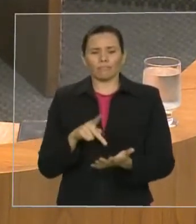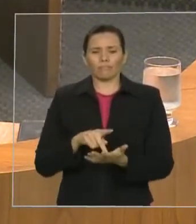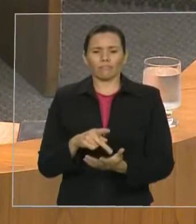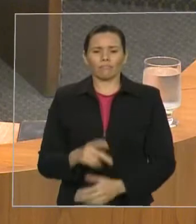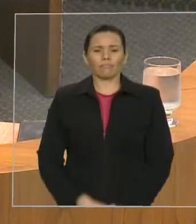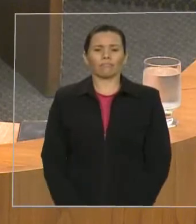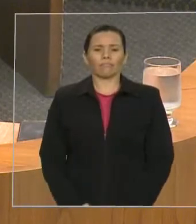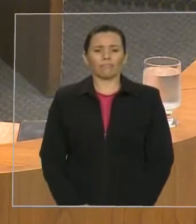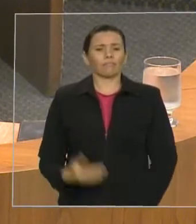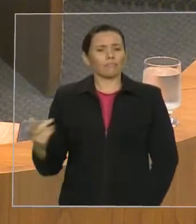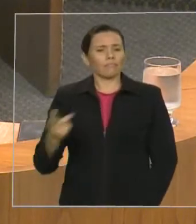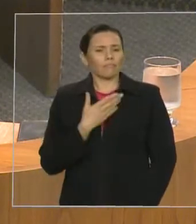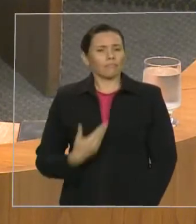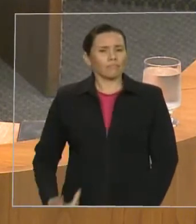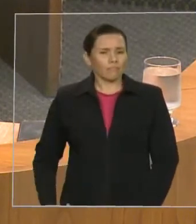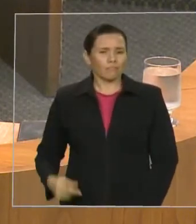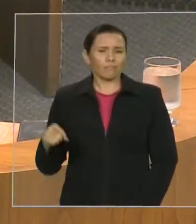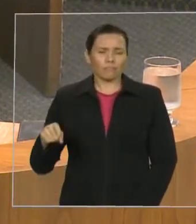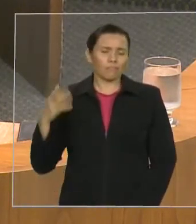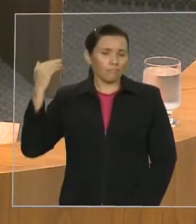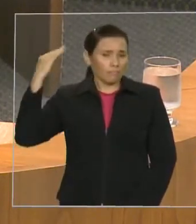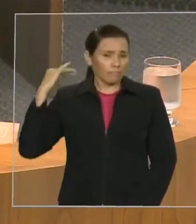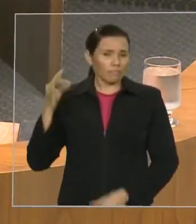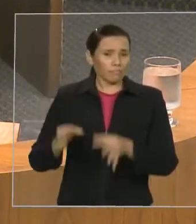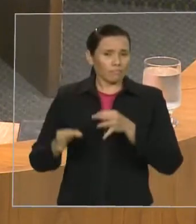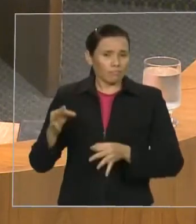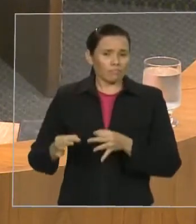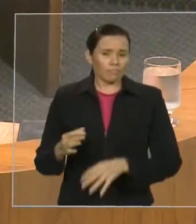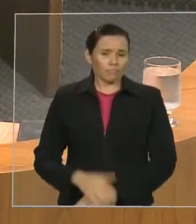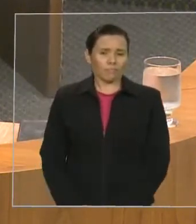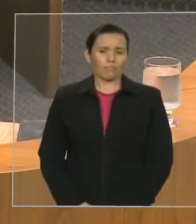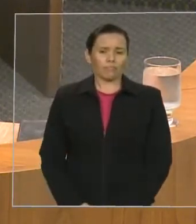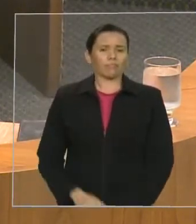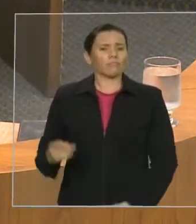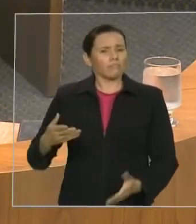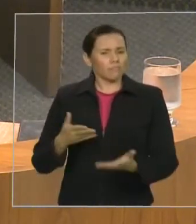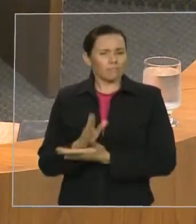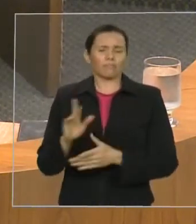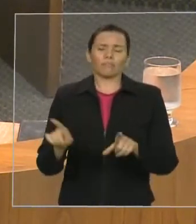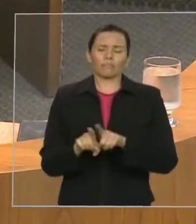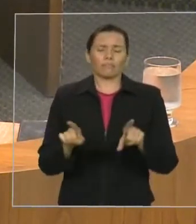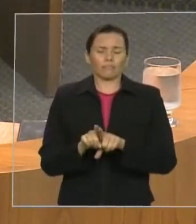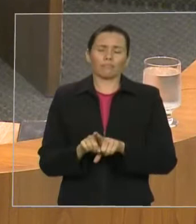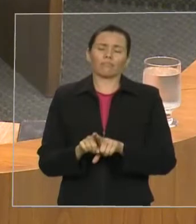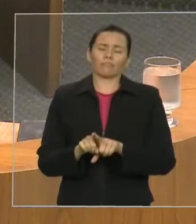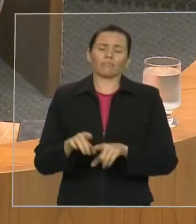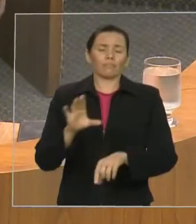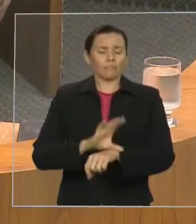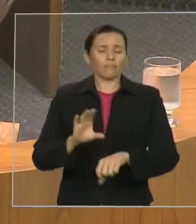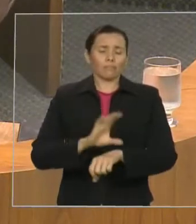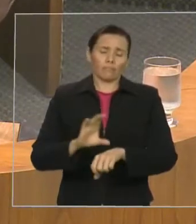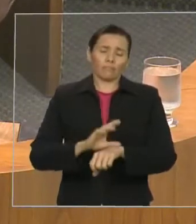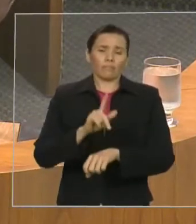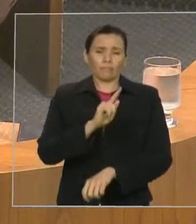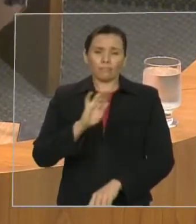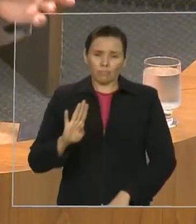governador que é ex-magistrado, ex-concurseiro, passou no concurso público para ser magistrado. Então,